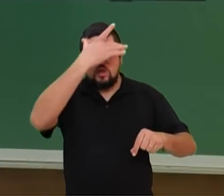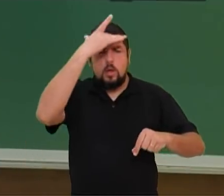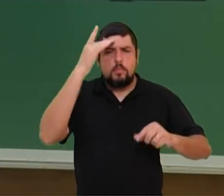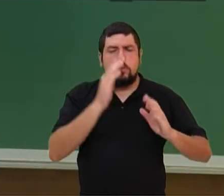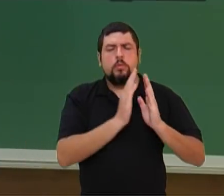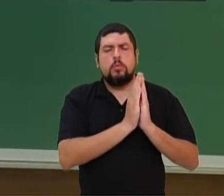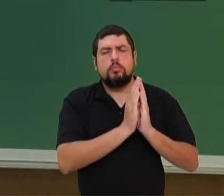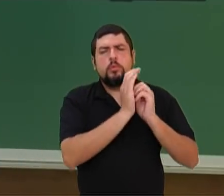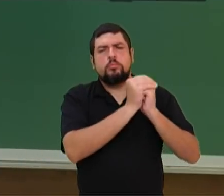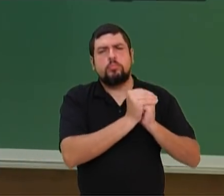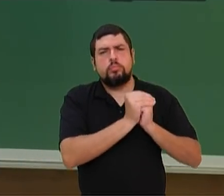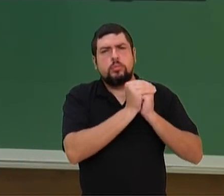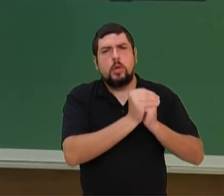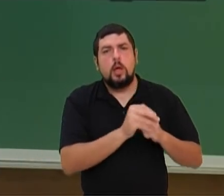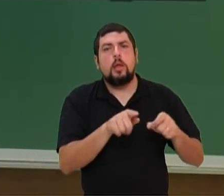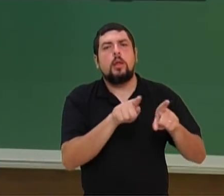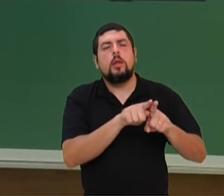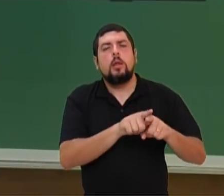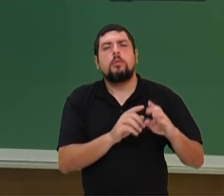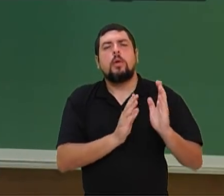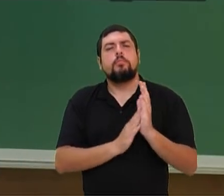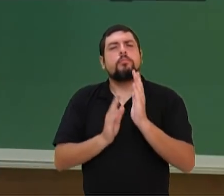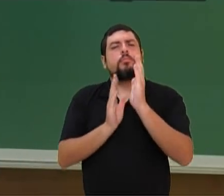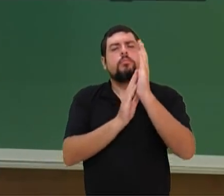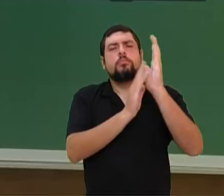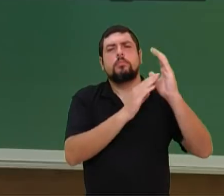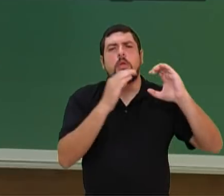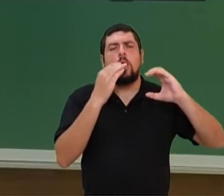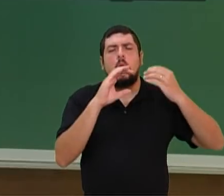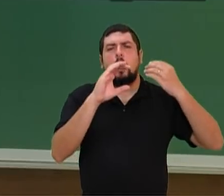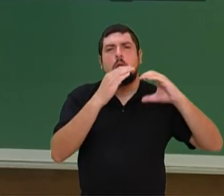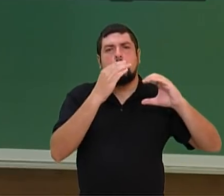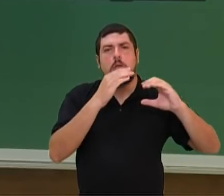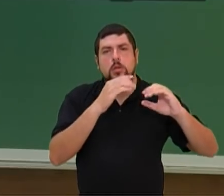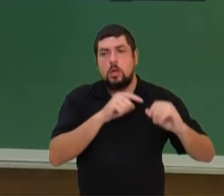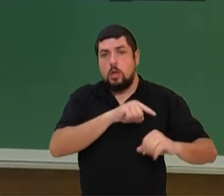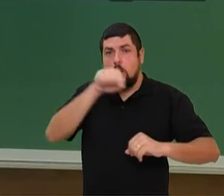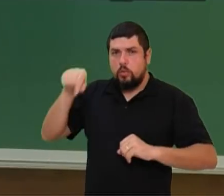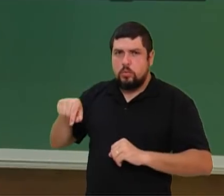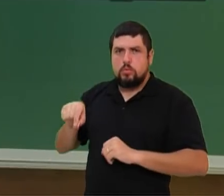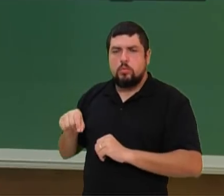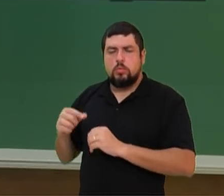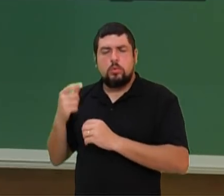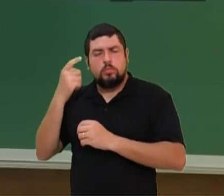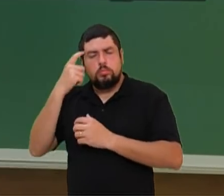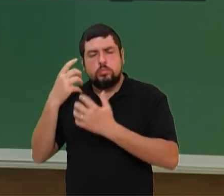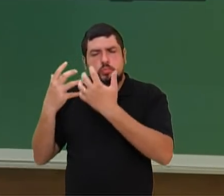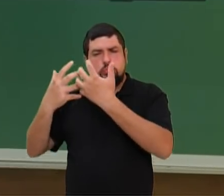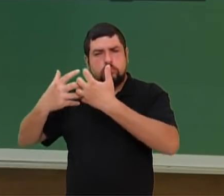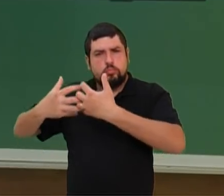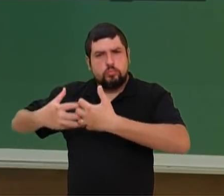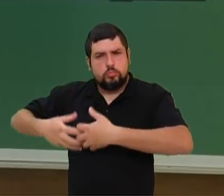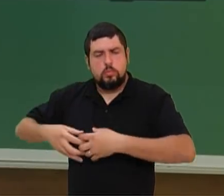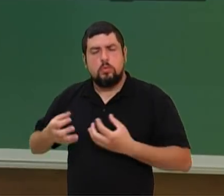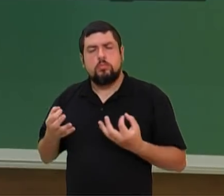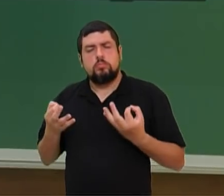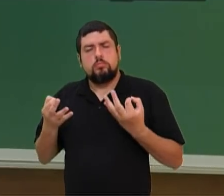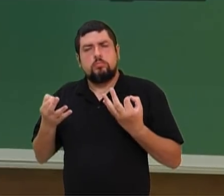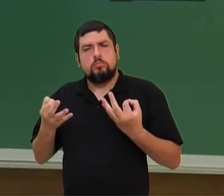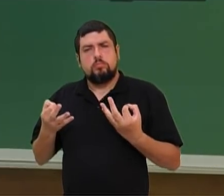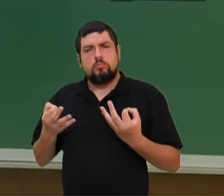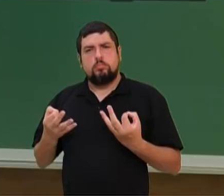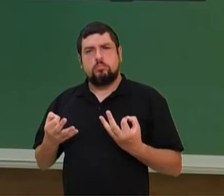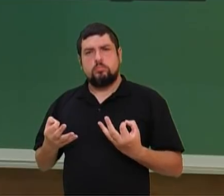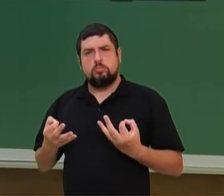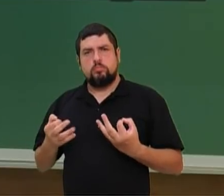e o outro você tem a ideia da concentração, da meditação, do sacrifício, né? Tem os dois princípios, essas duas